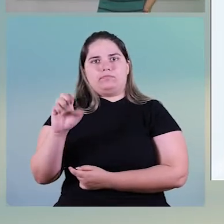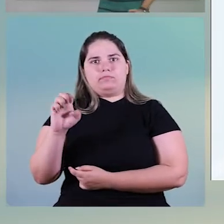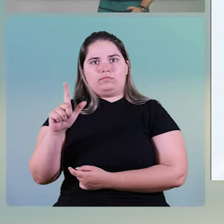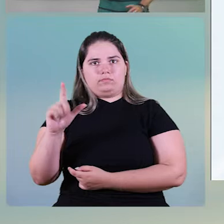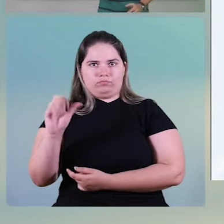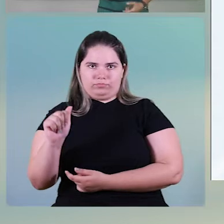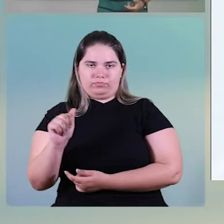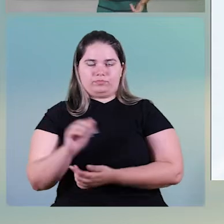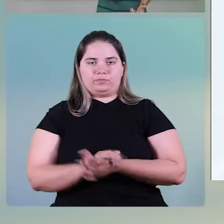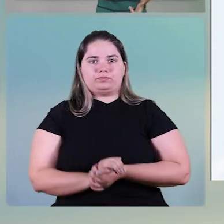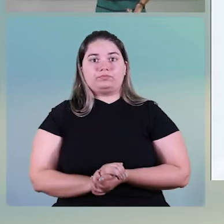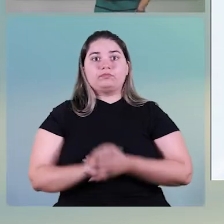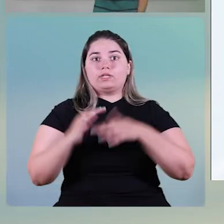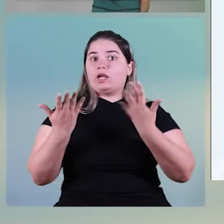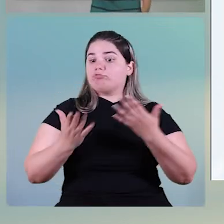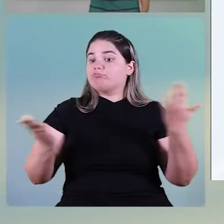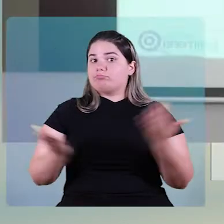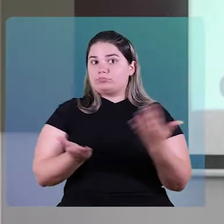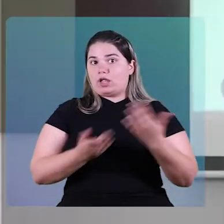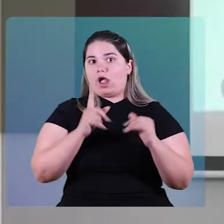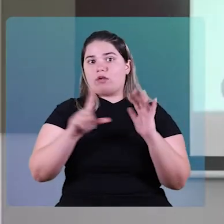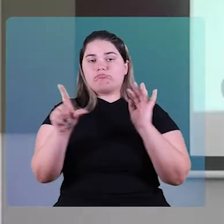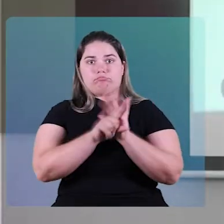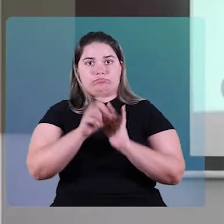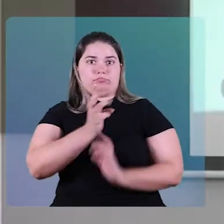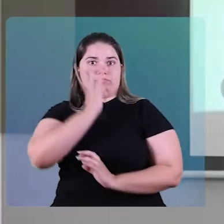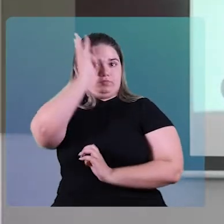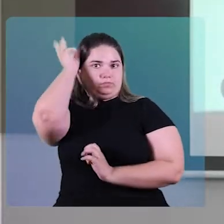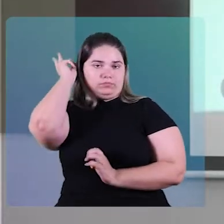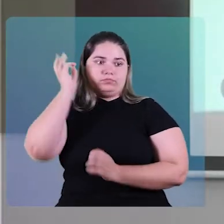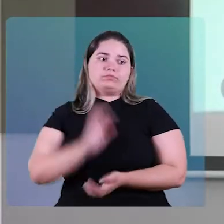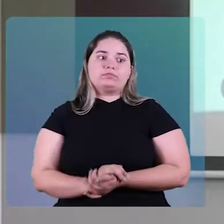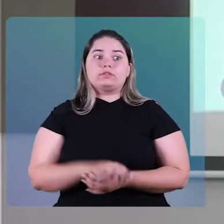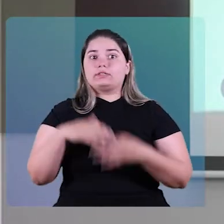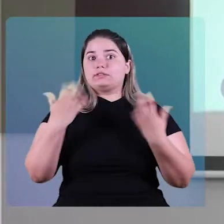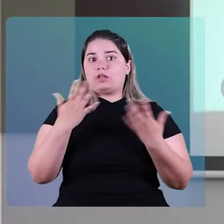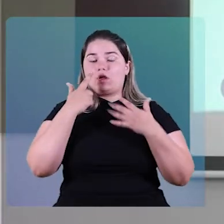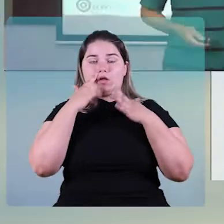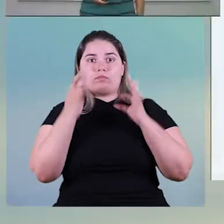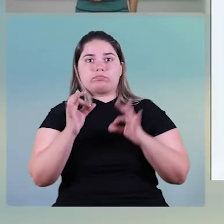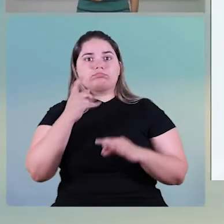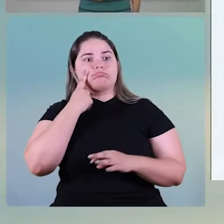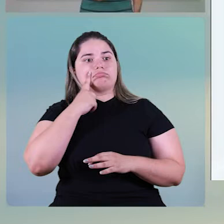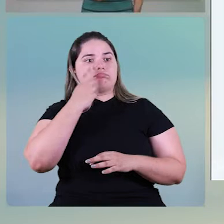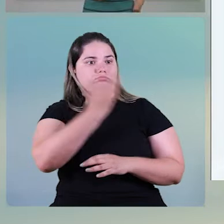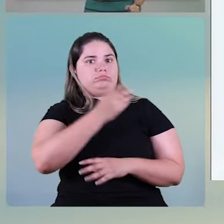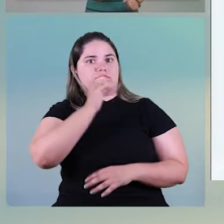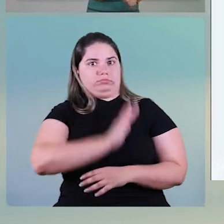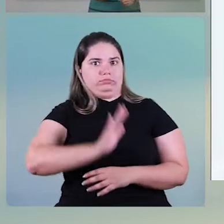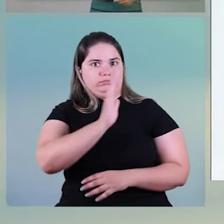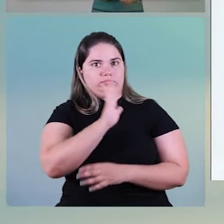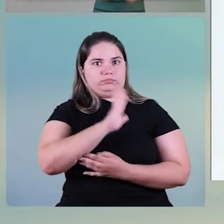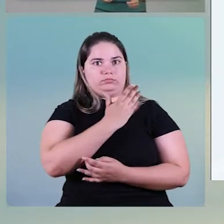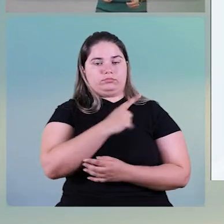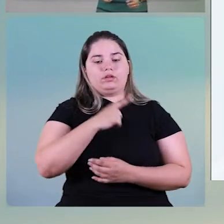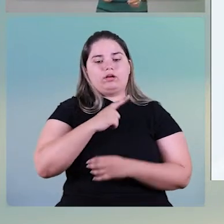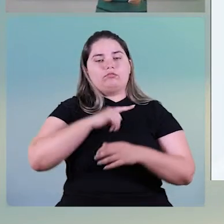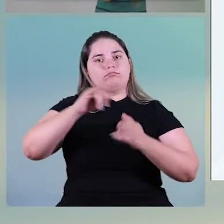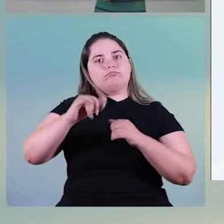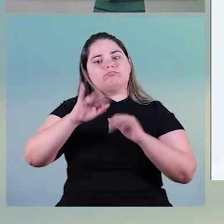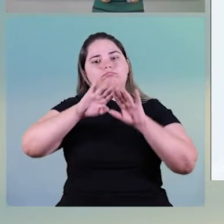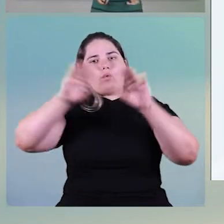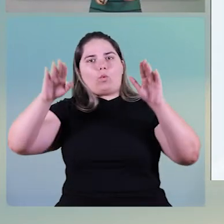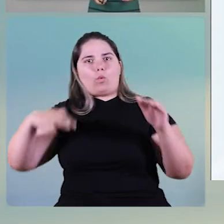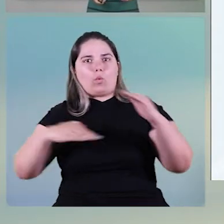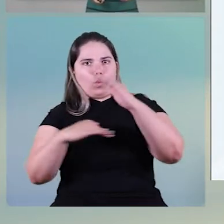Vamos então agora às leis de Newton, tá? Vamos observar essa animação, onde eu tenho uma caixa